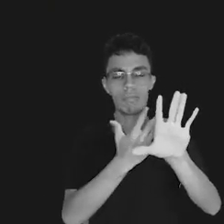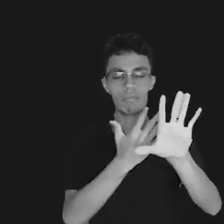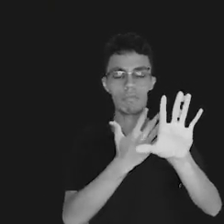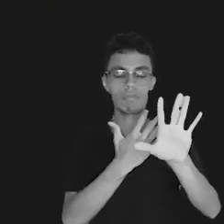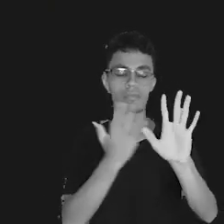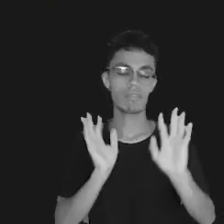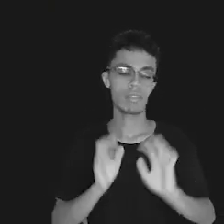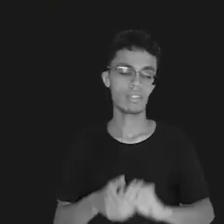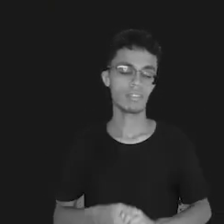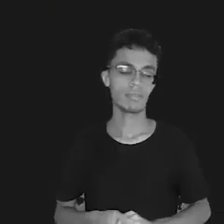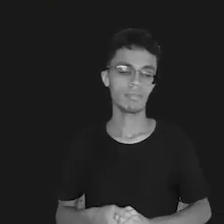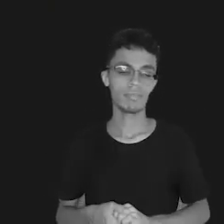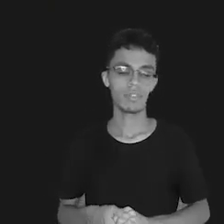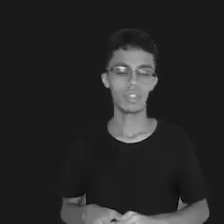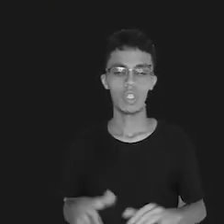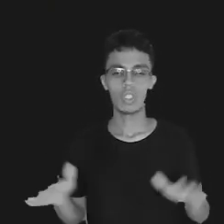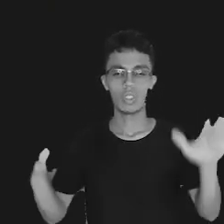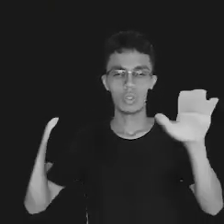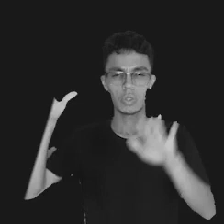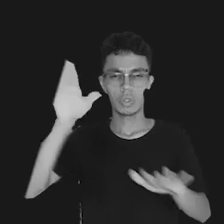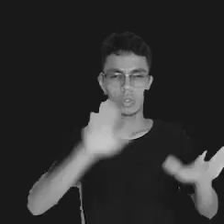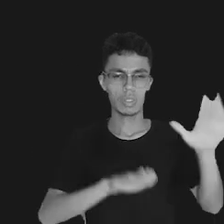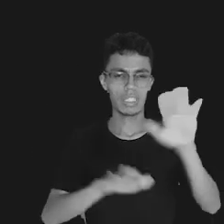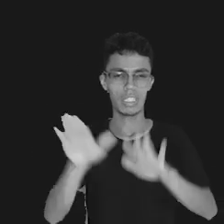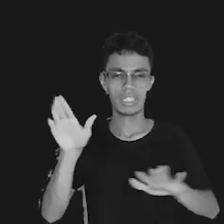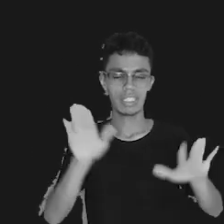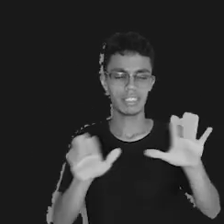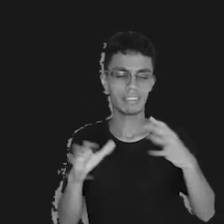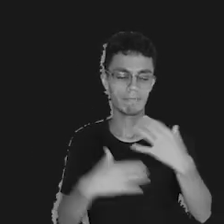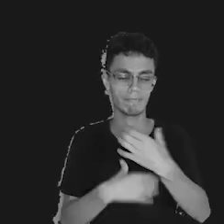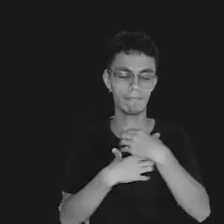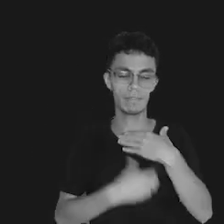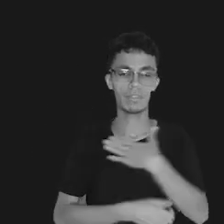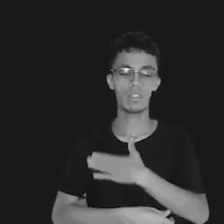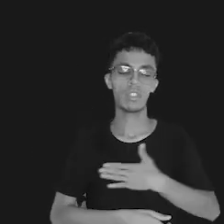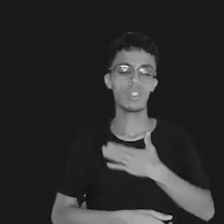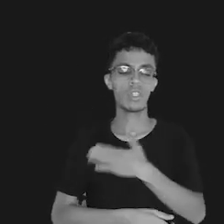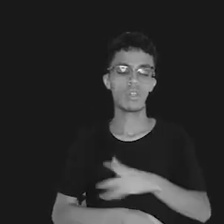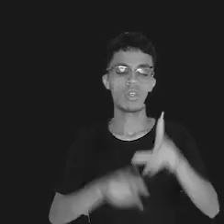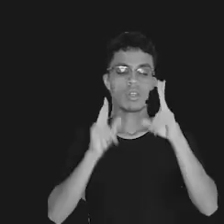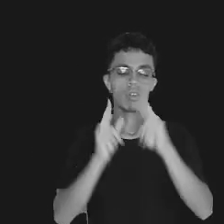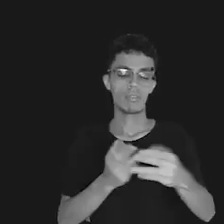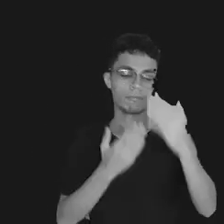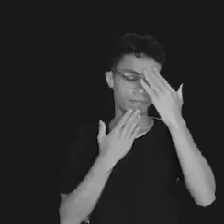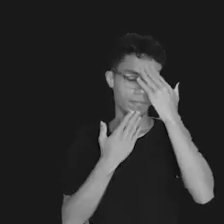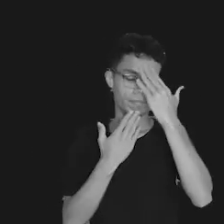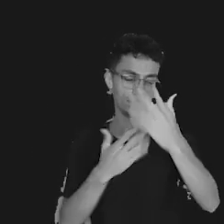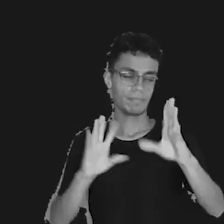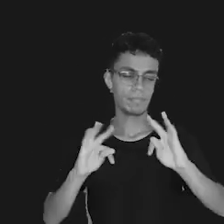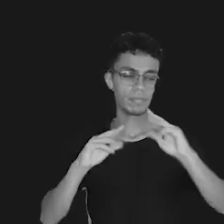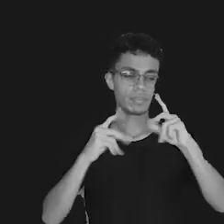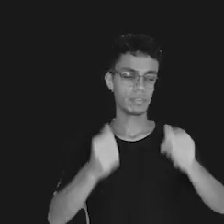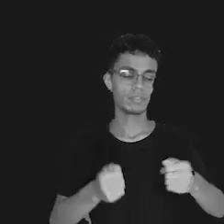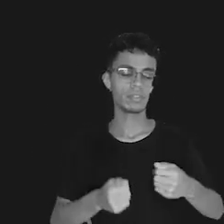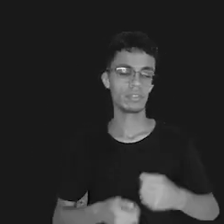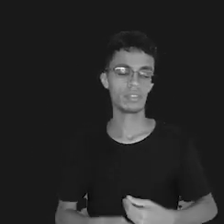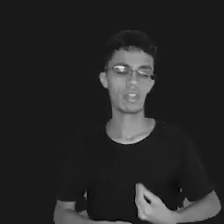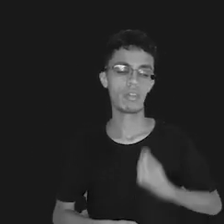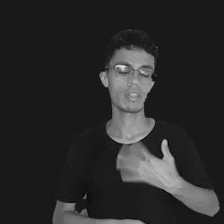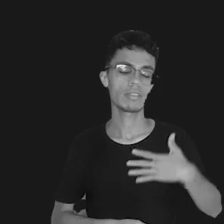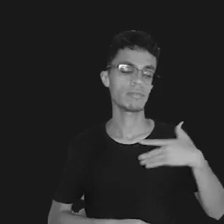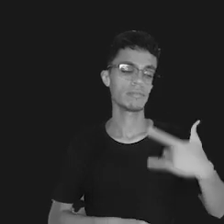só questão de espaço físico onde você está, mas a sensação, o prazer é o mesmo. Então, muito obrigado a todos e vida longa aí